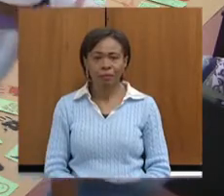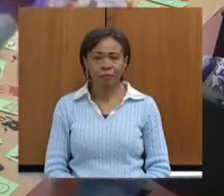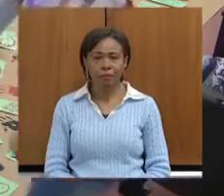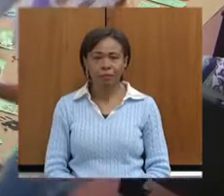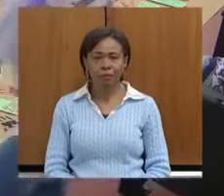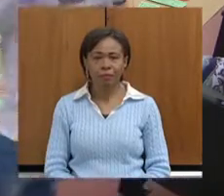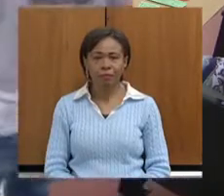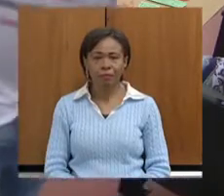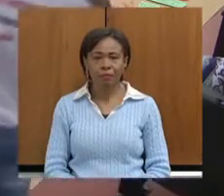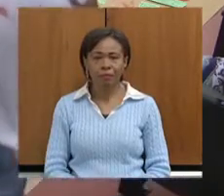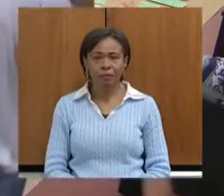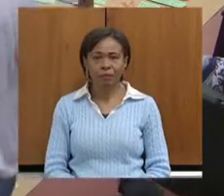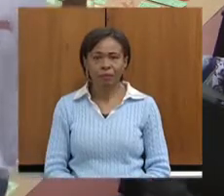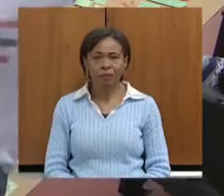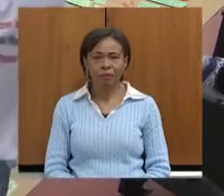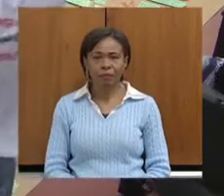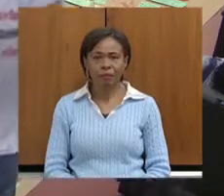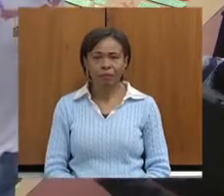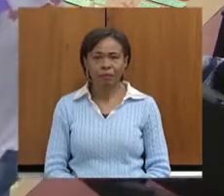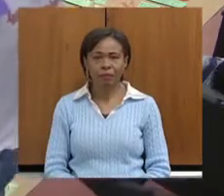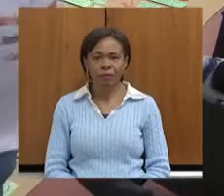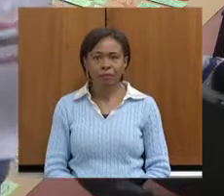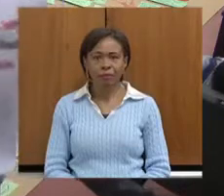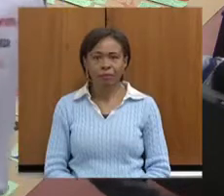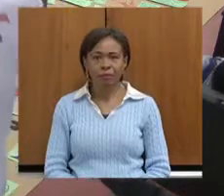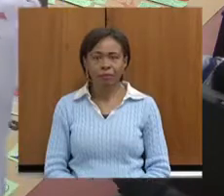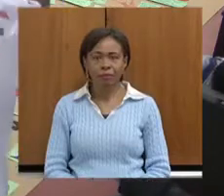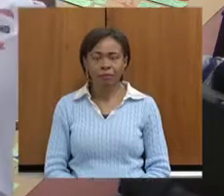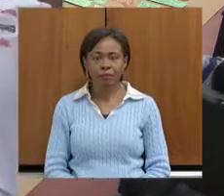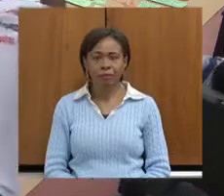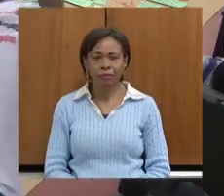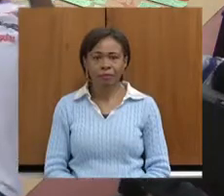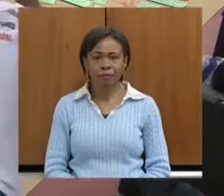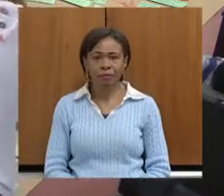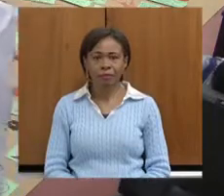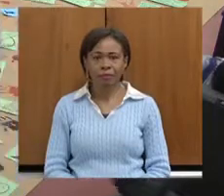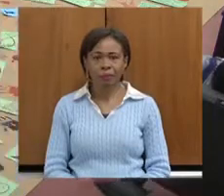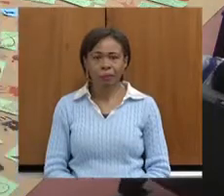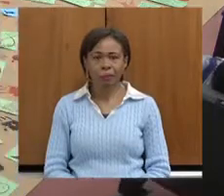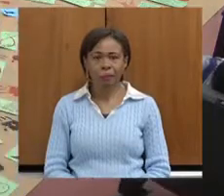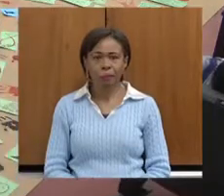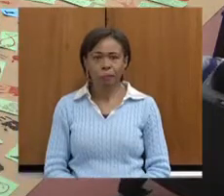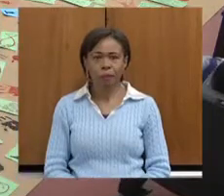o som som testando som